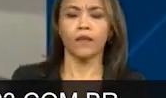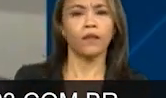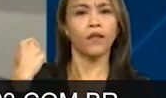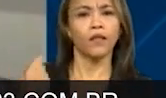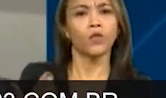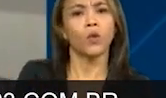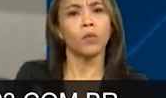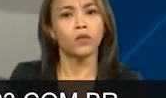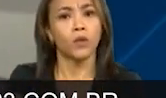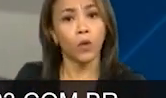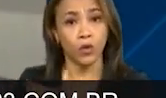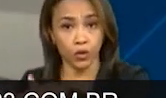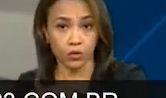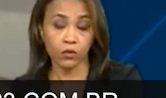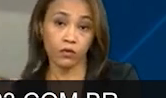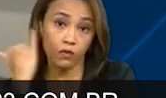operação